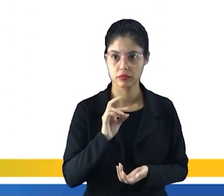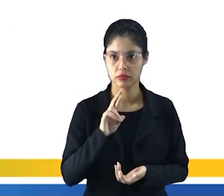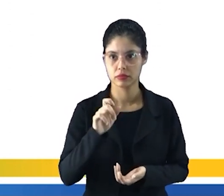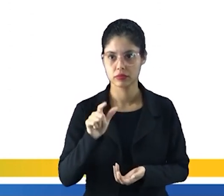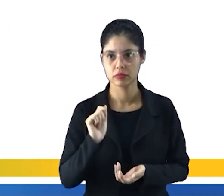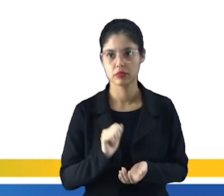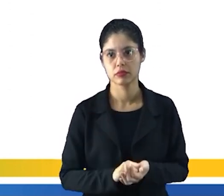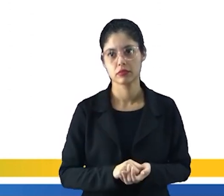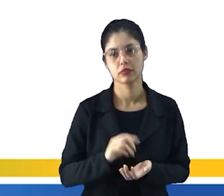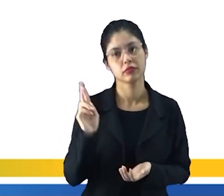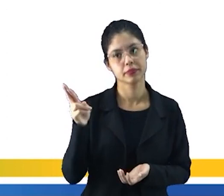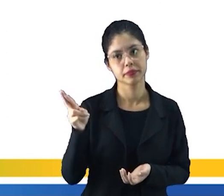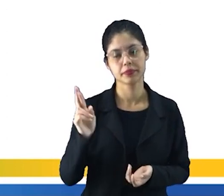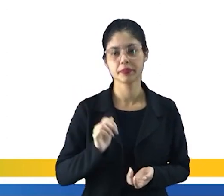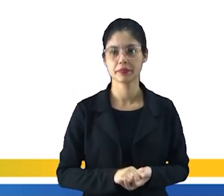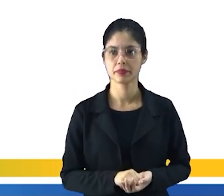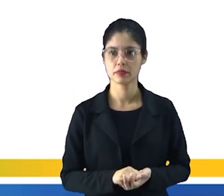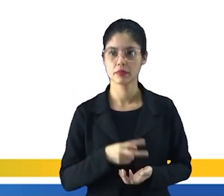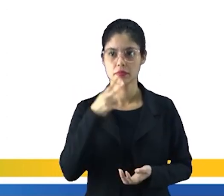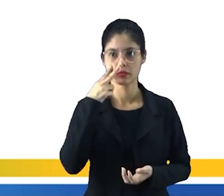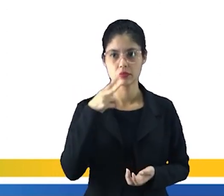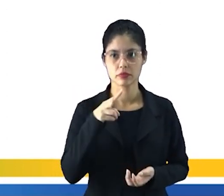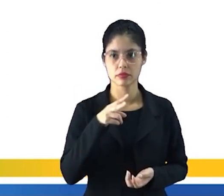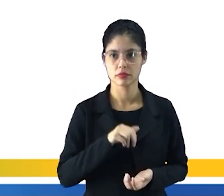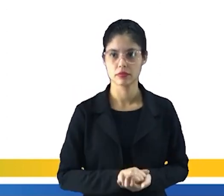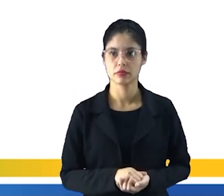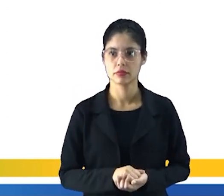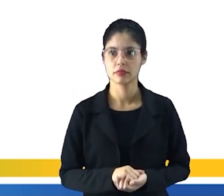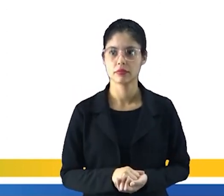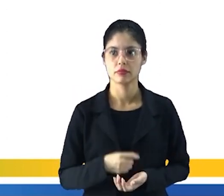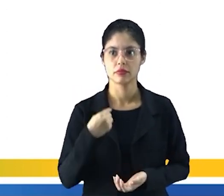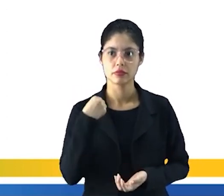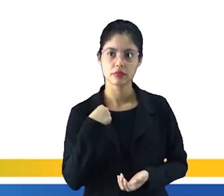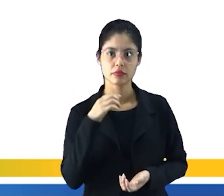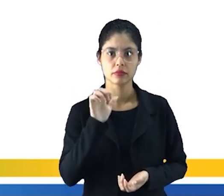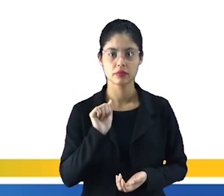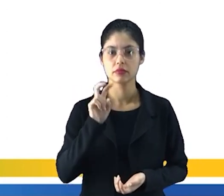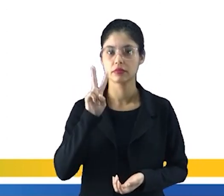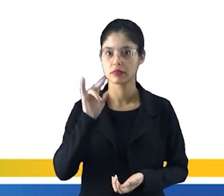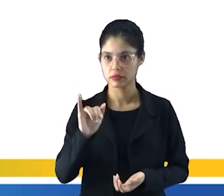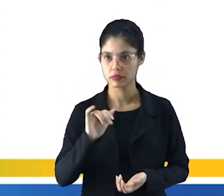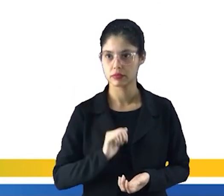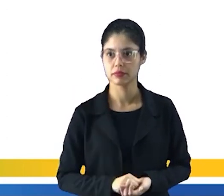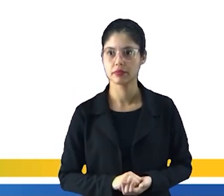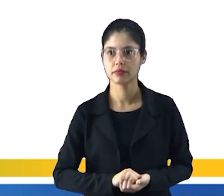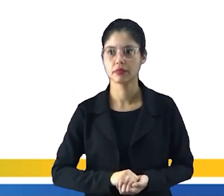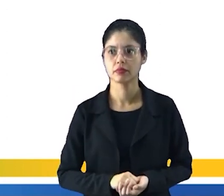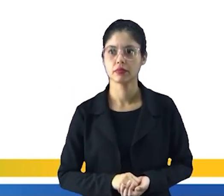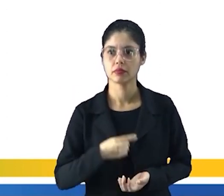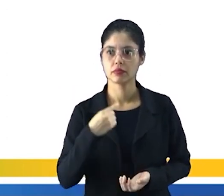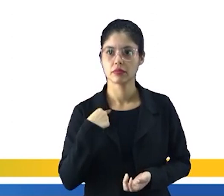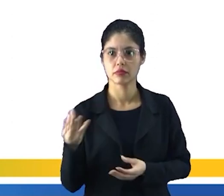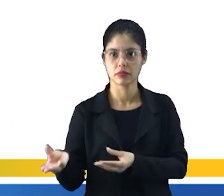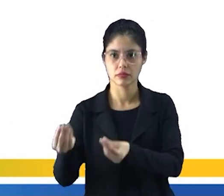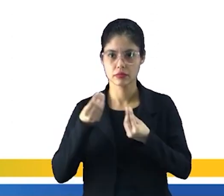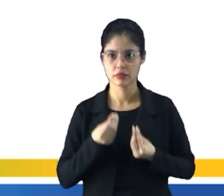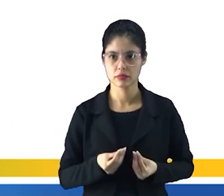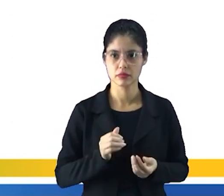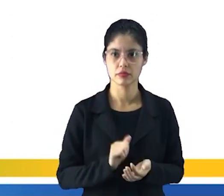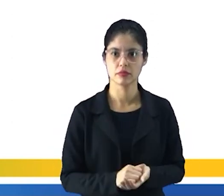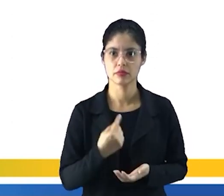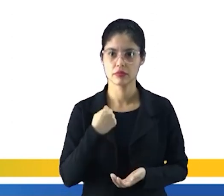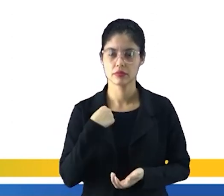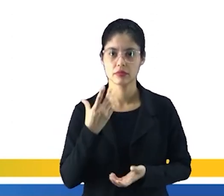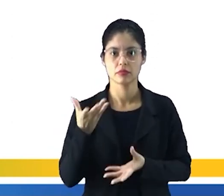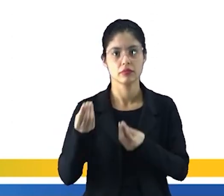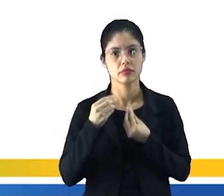real ao invés de 10 reais. Eu vi ela, em vez de dizer eu a vi. Eu trouxe, ao